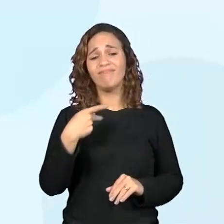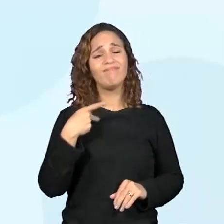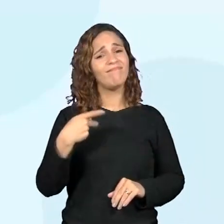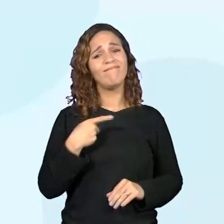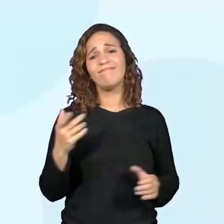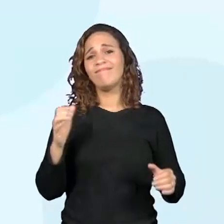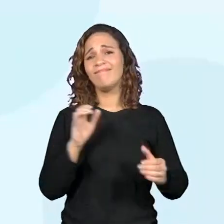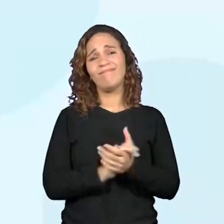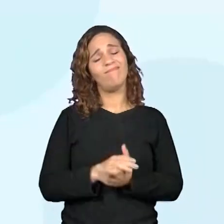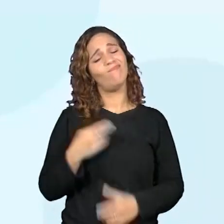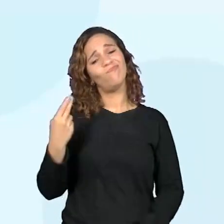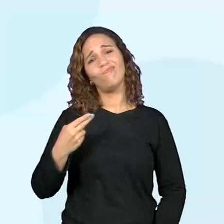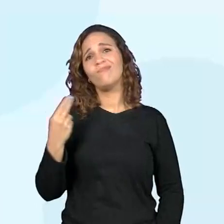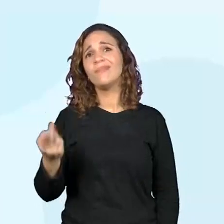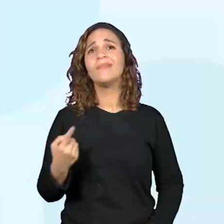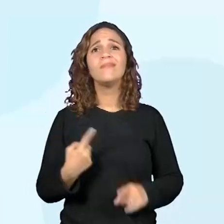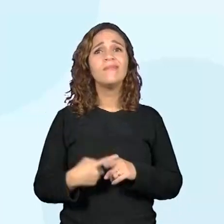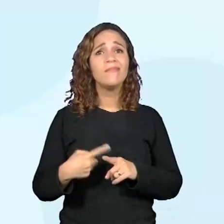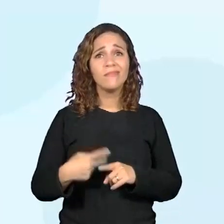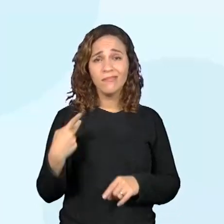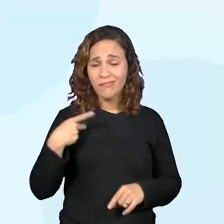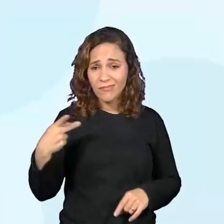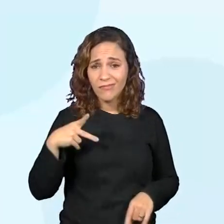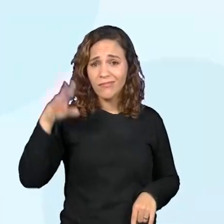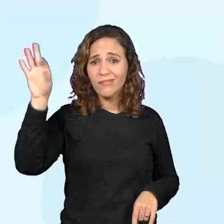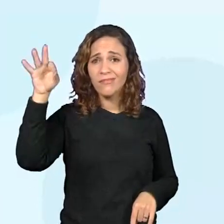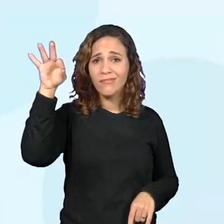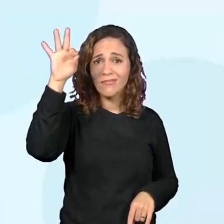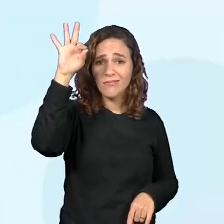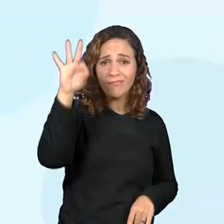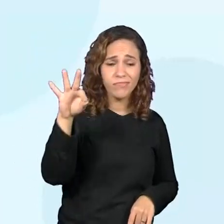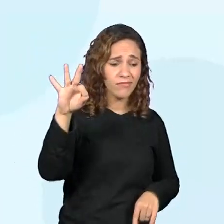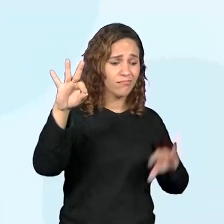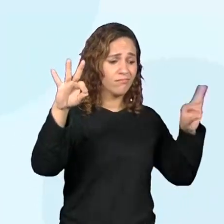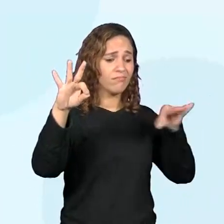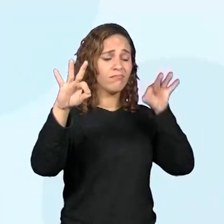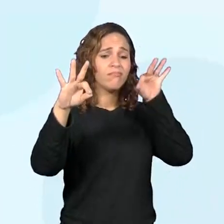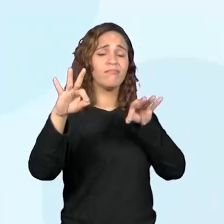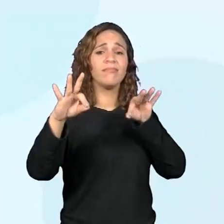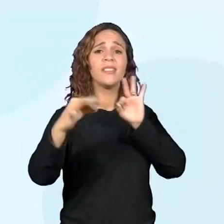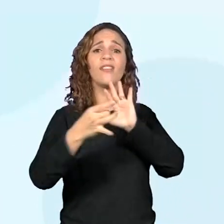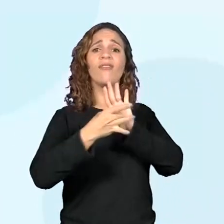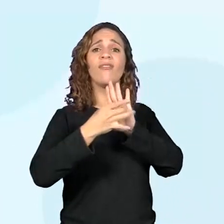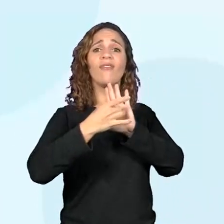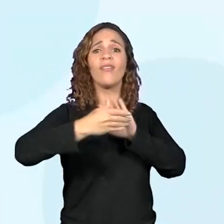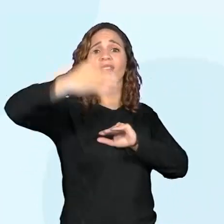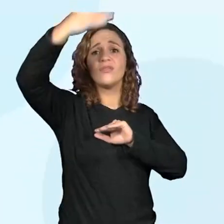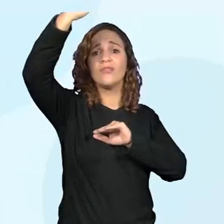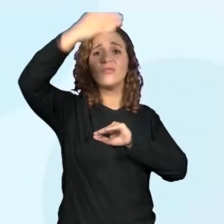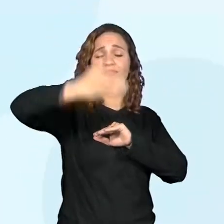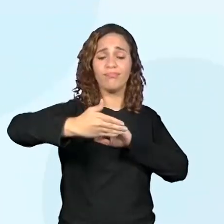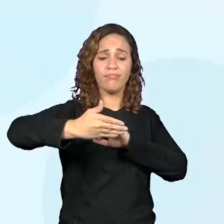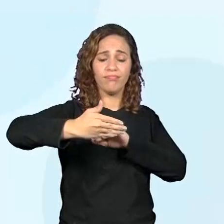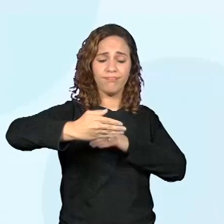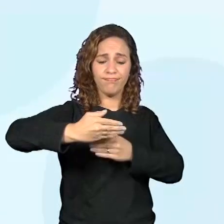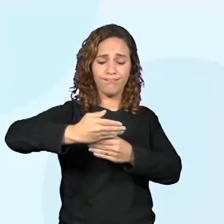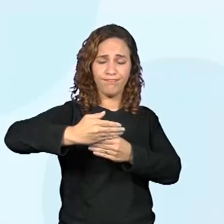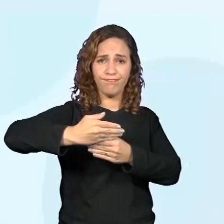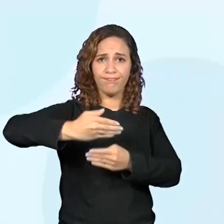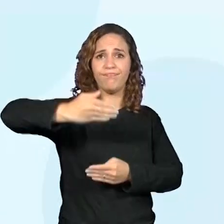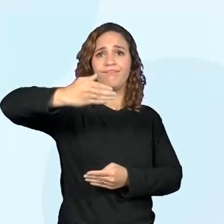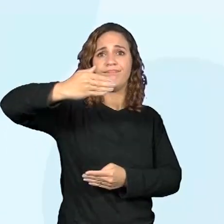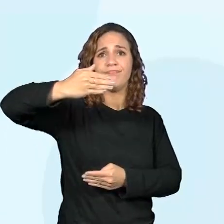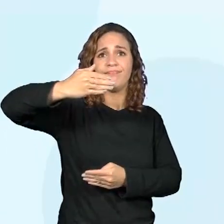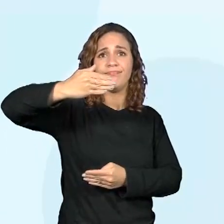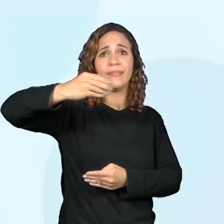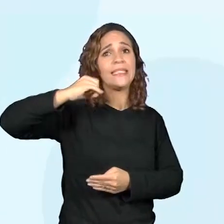união é impossível, porque somos insetos e estamos em lados opostos de um vidro aberto. Se a gente